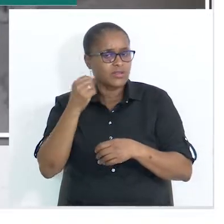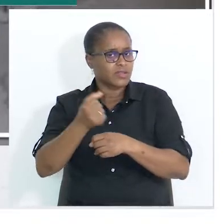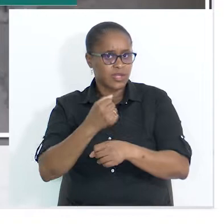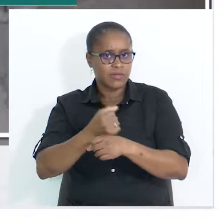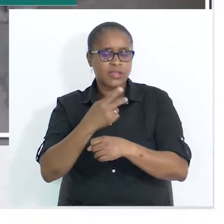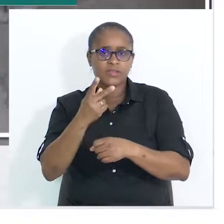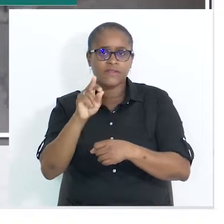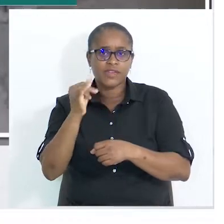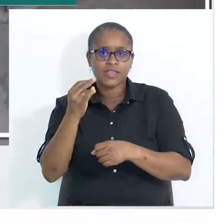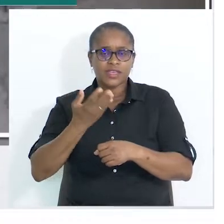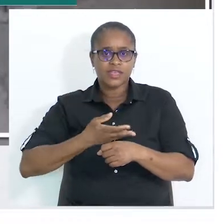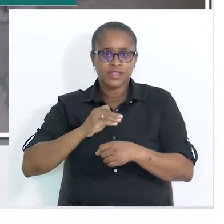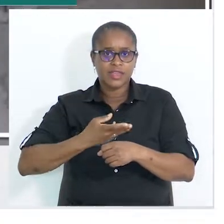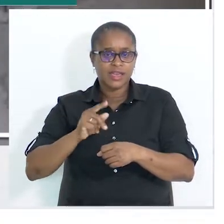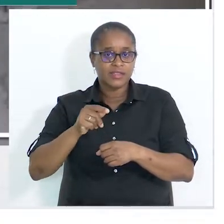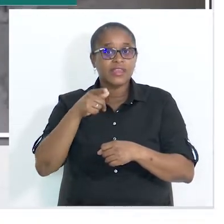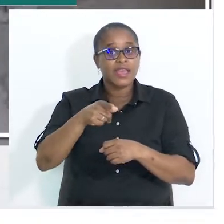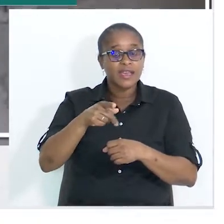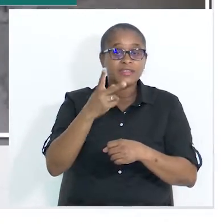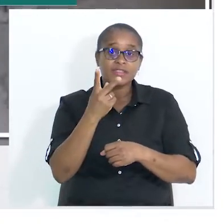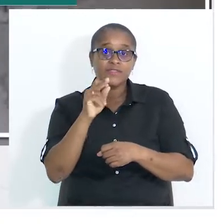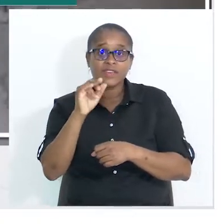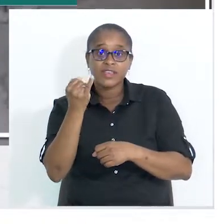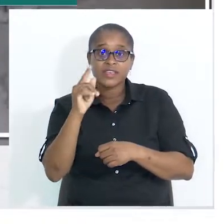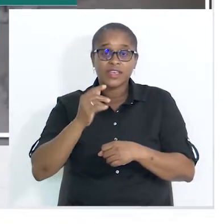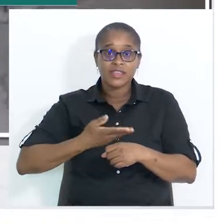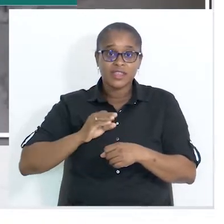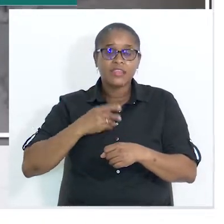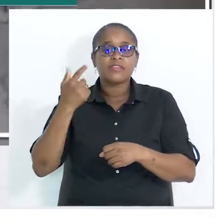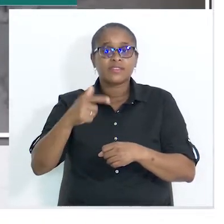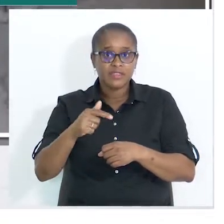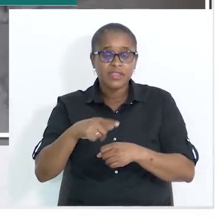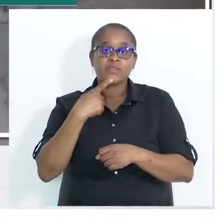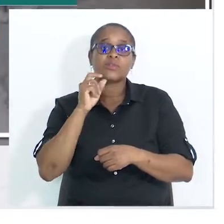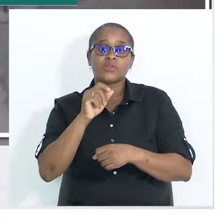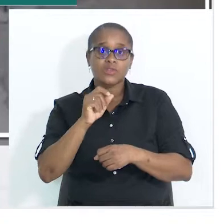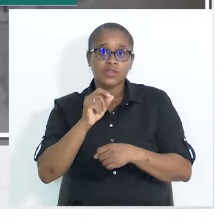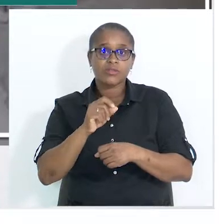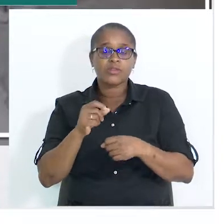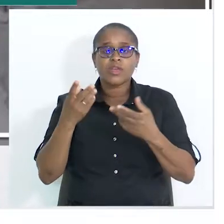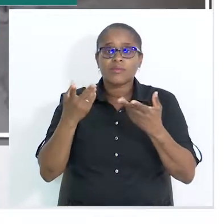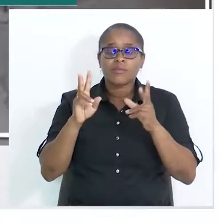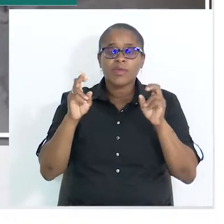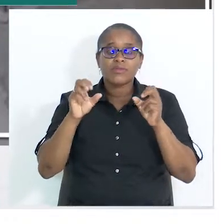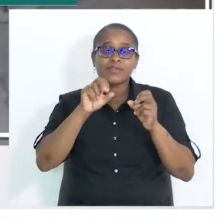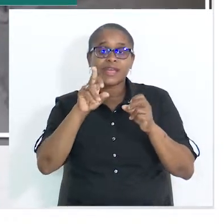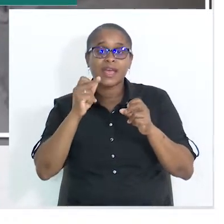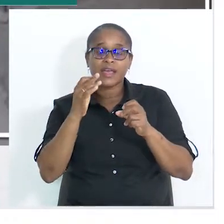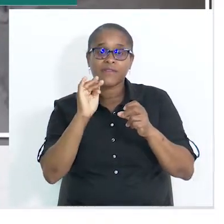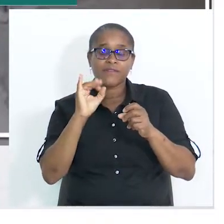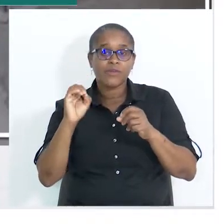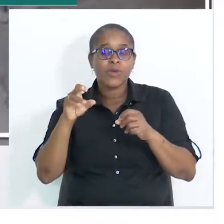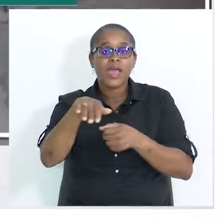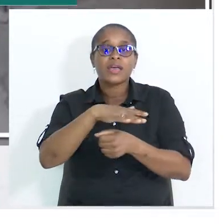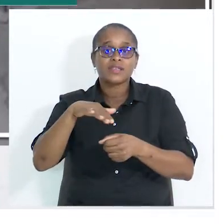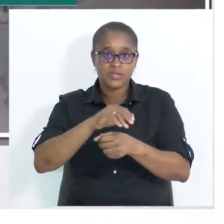as variedades e que essas variedades têm aquilo que nós chamamos o aspecto geográfico em ação.